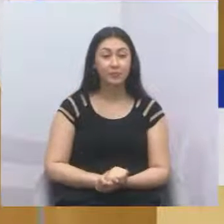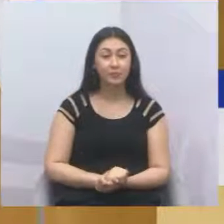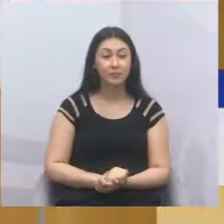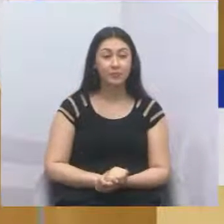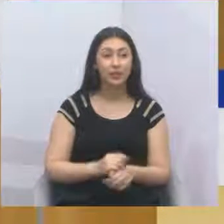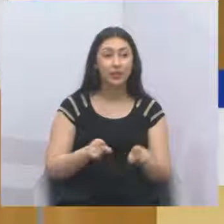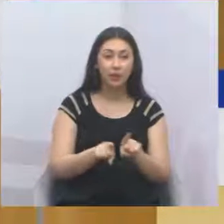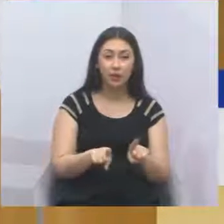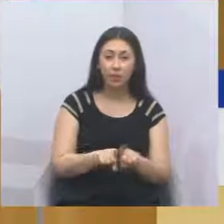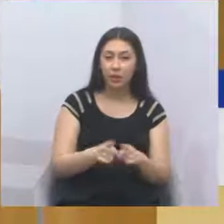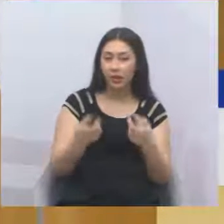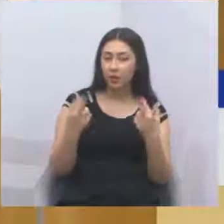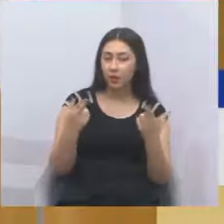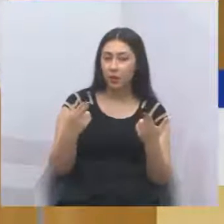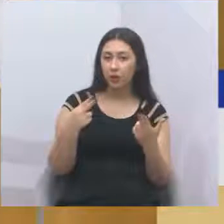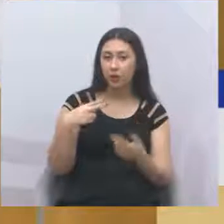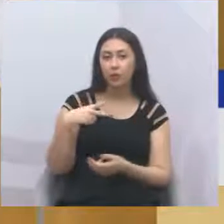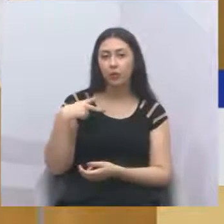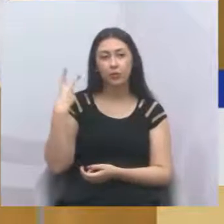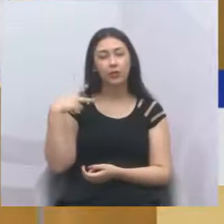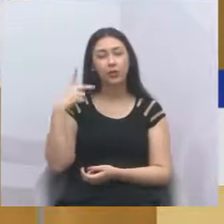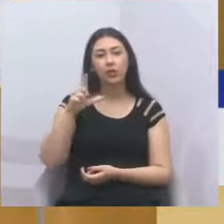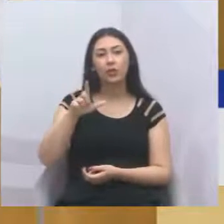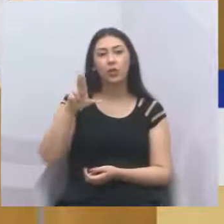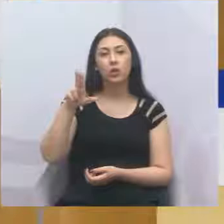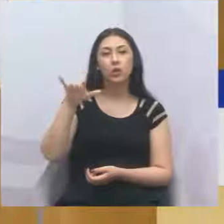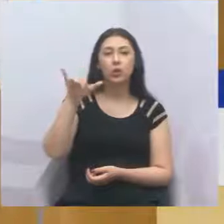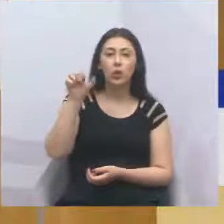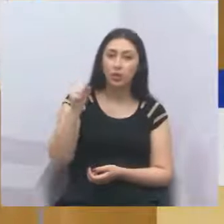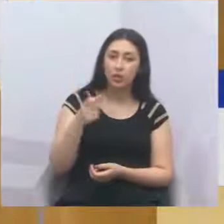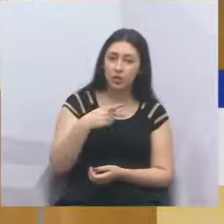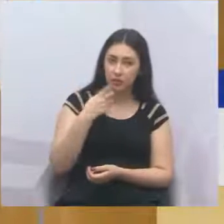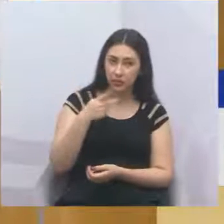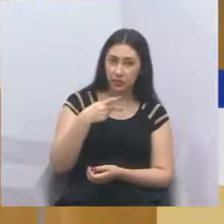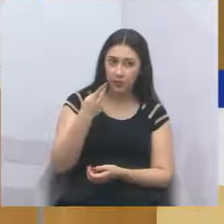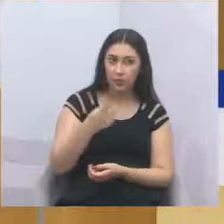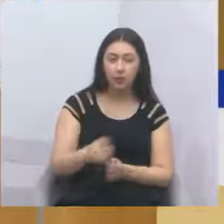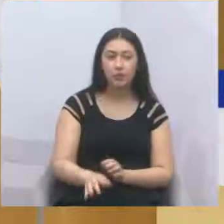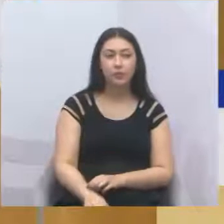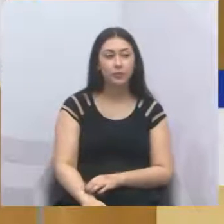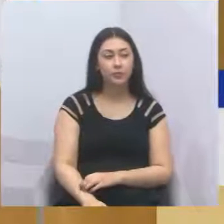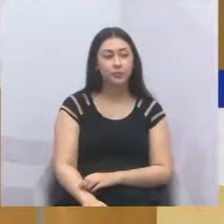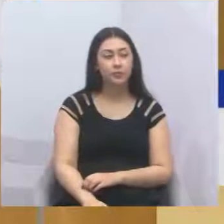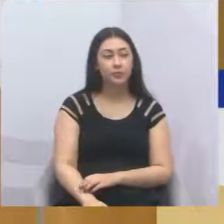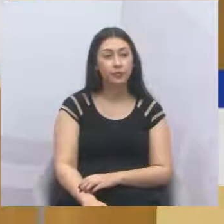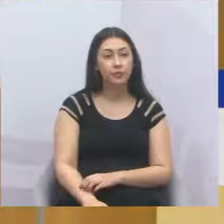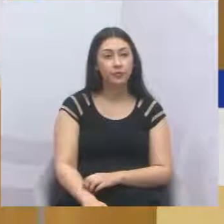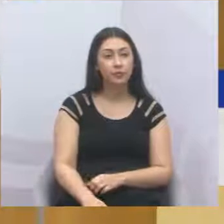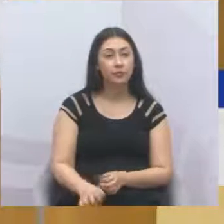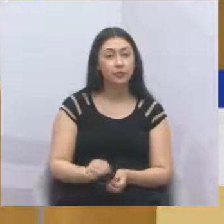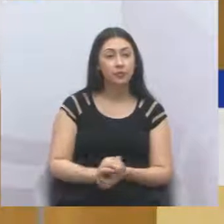também pegando a fala final do nosso vereador